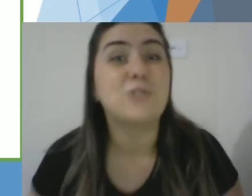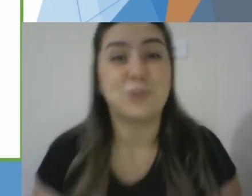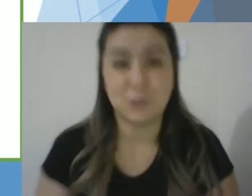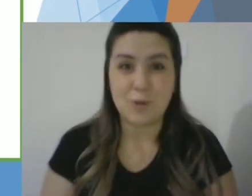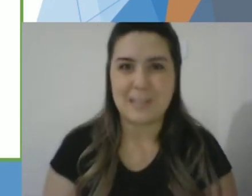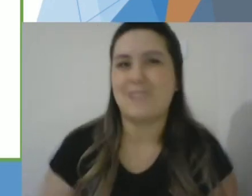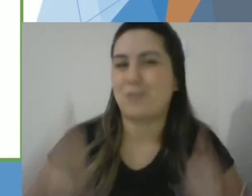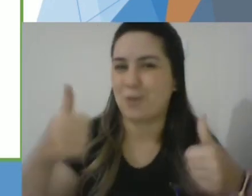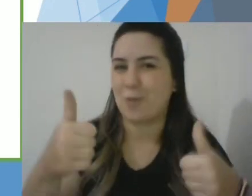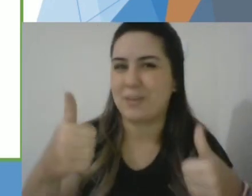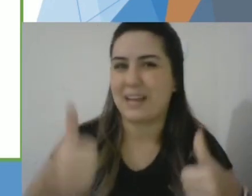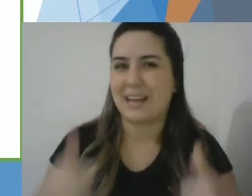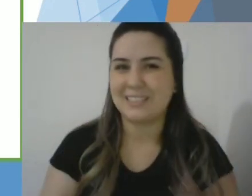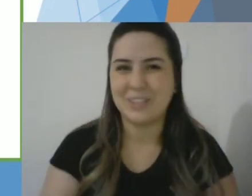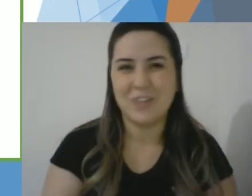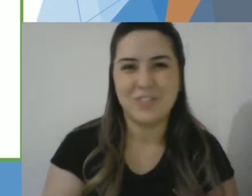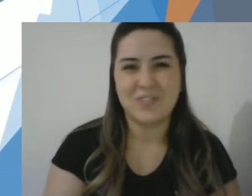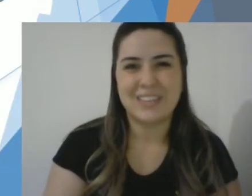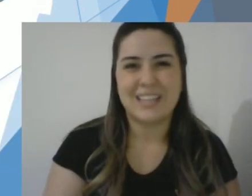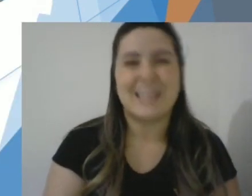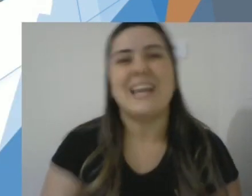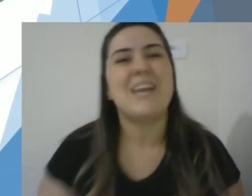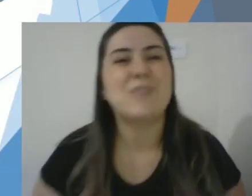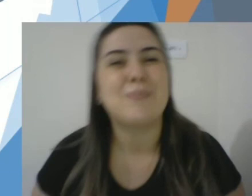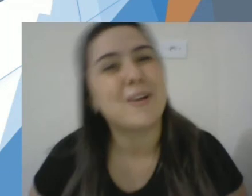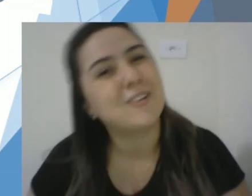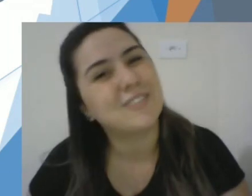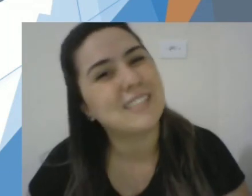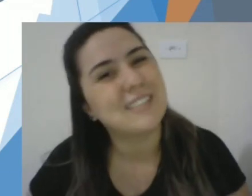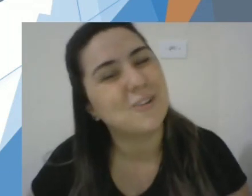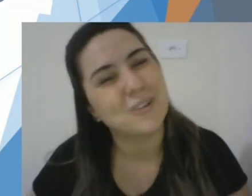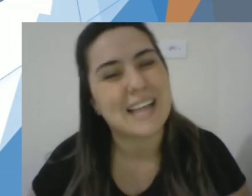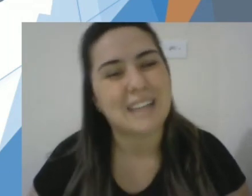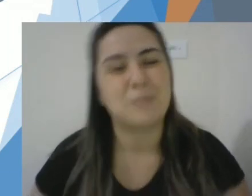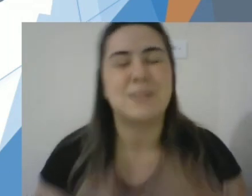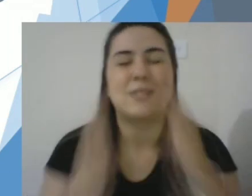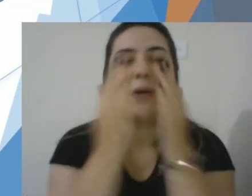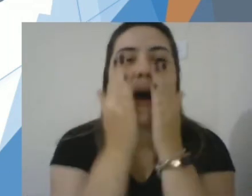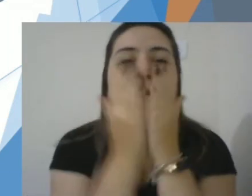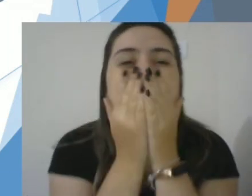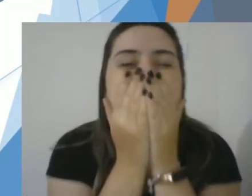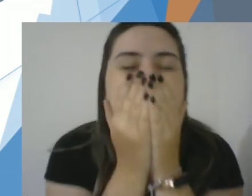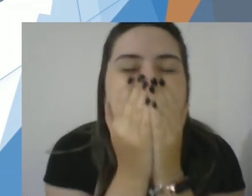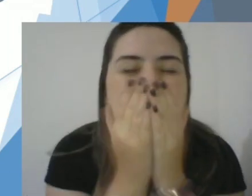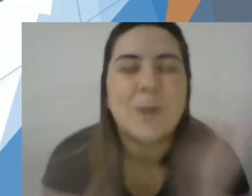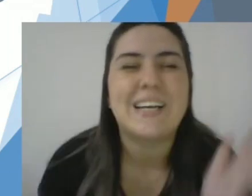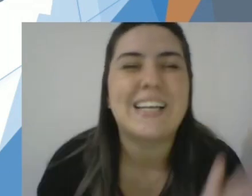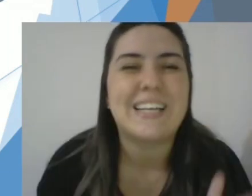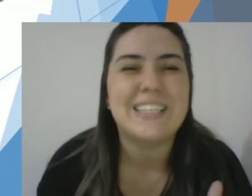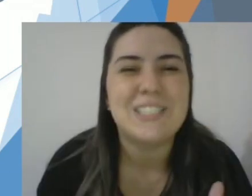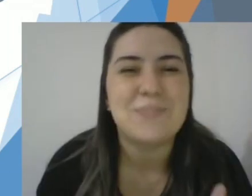folha junto com o livro, combinado? Eu espero que vocês tenham gostado, pessoal.